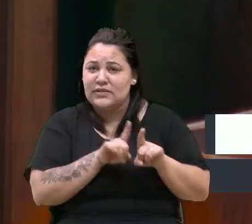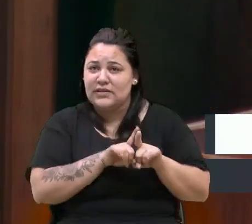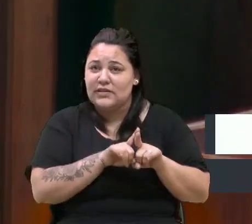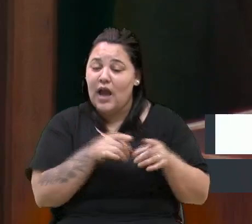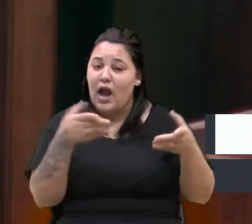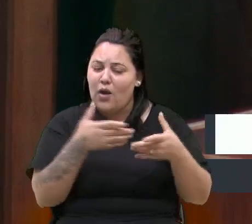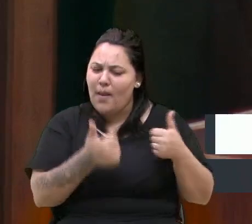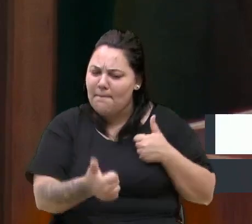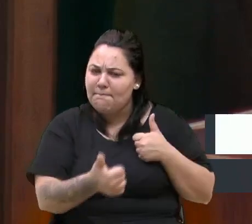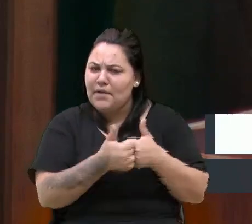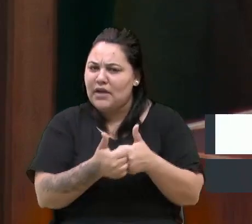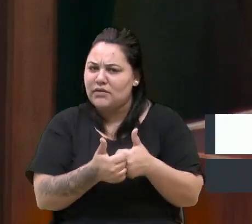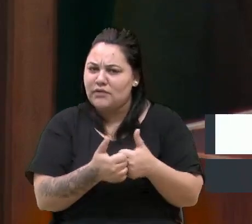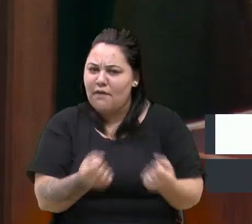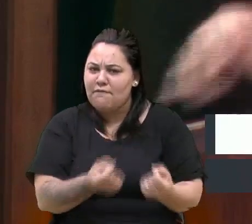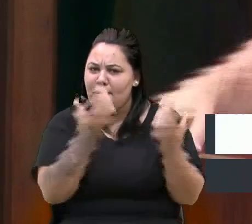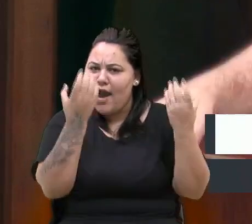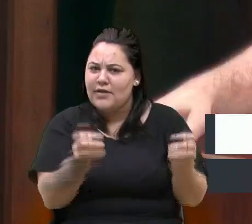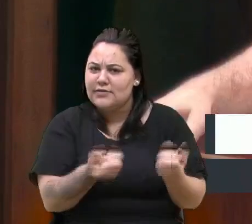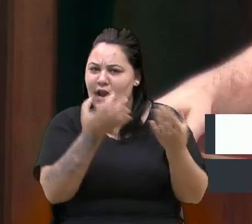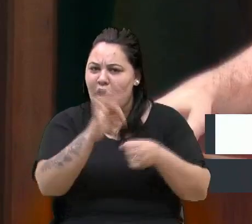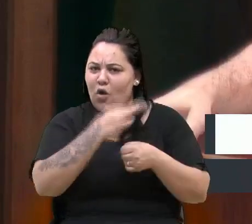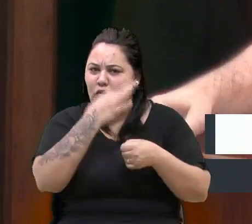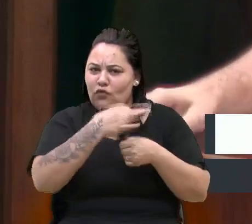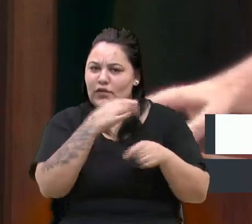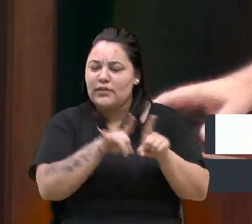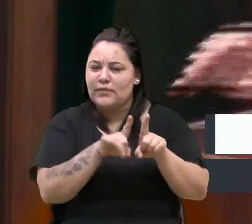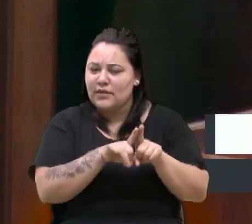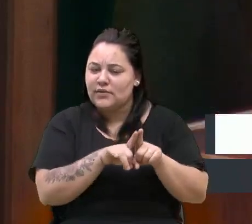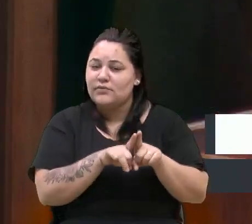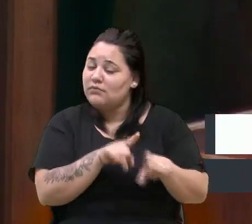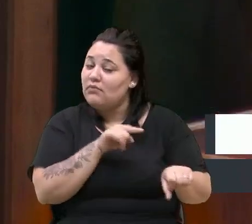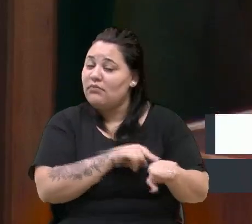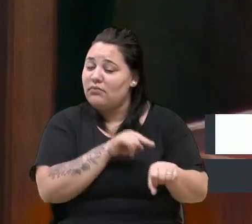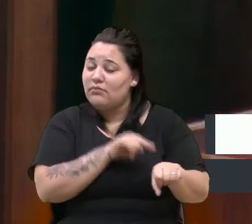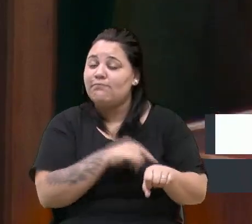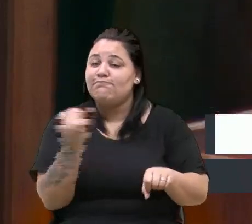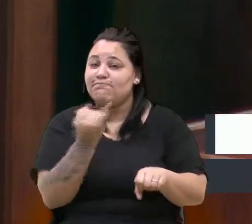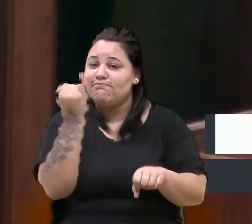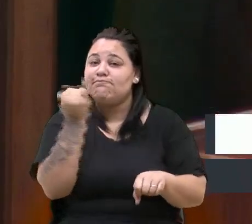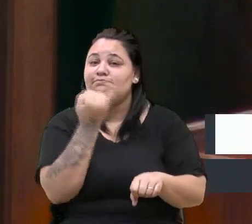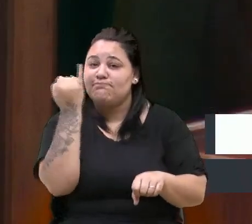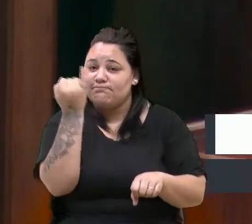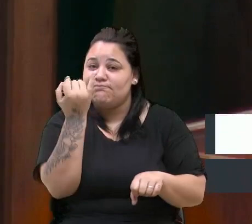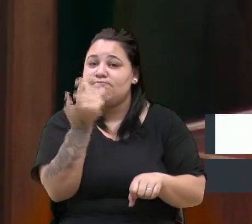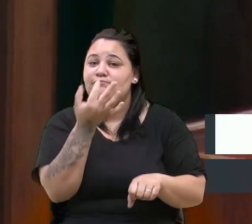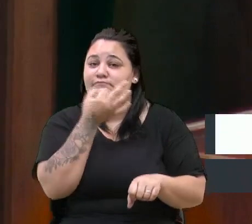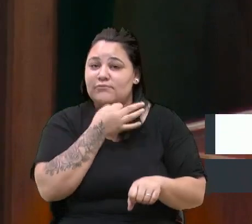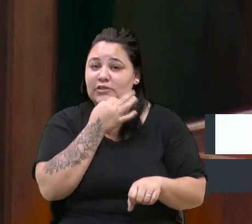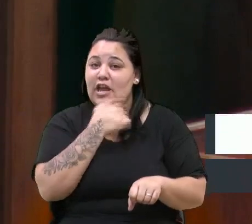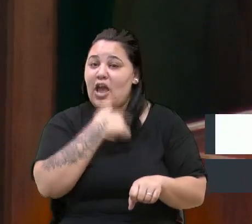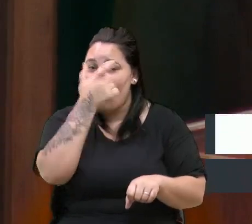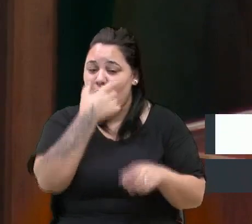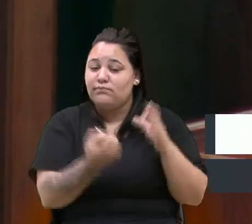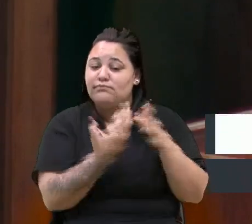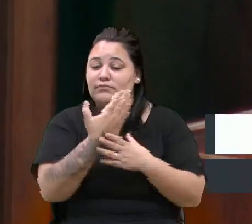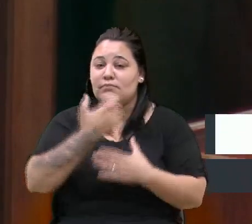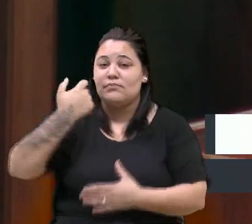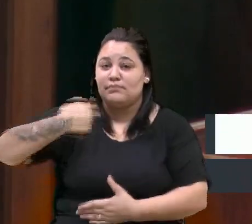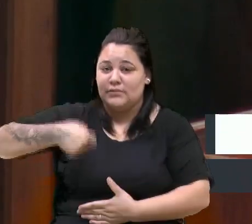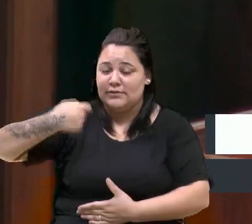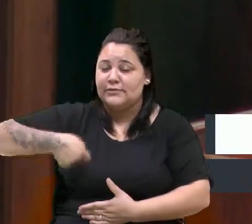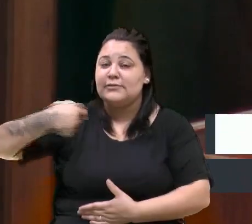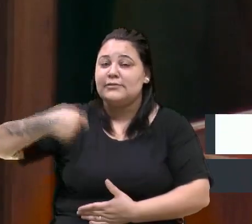da uva, né, em vários momentos importantes para a nossa cidade, e eu acho que nós precisamos de política pública,